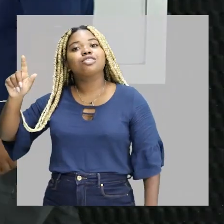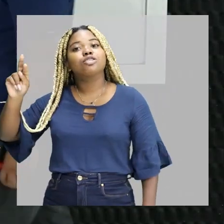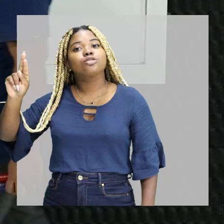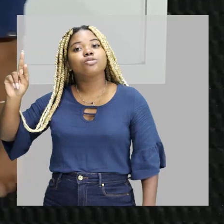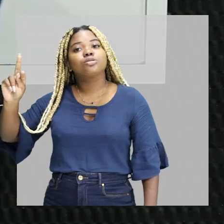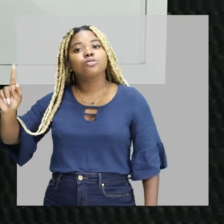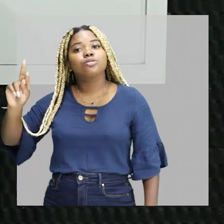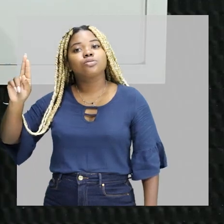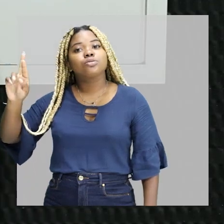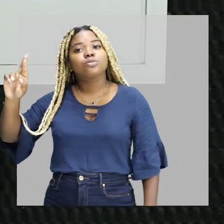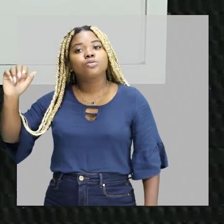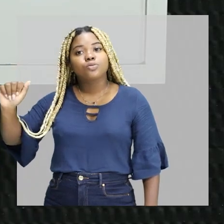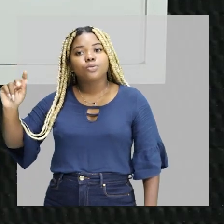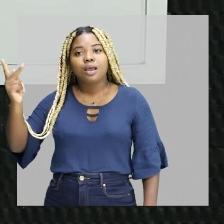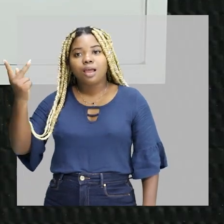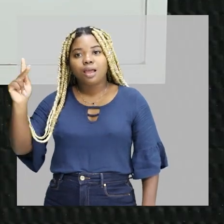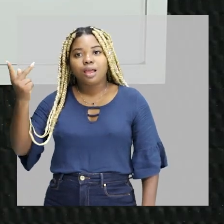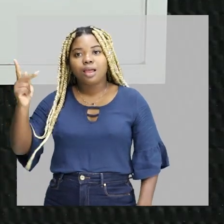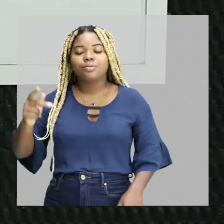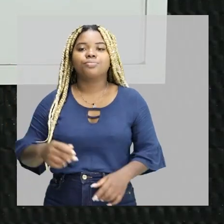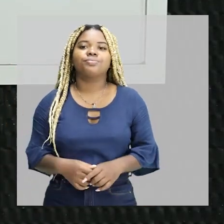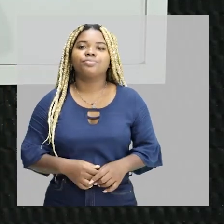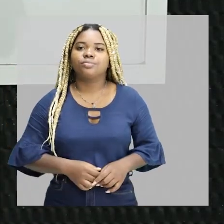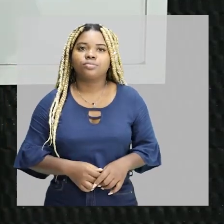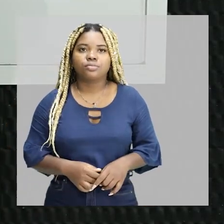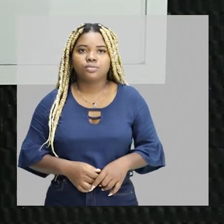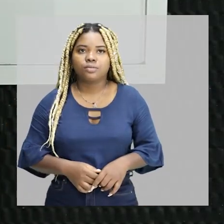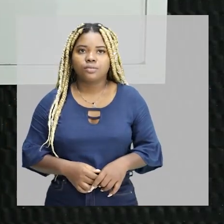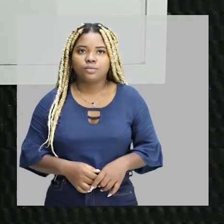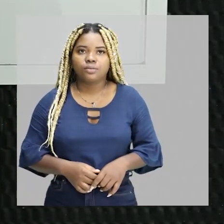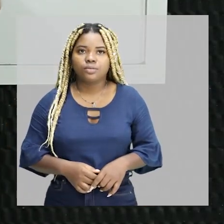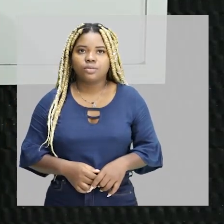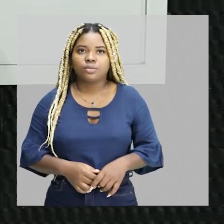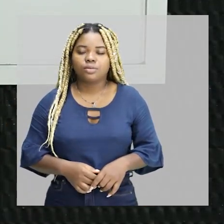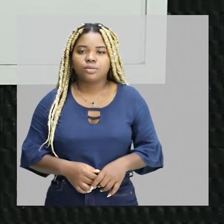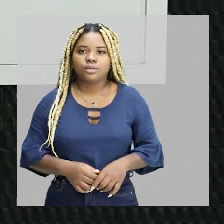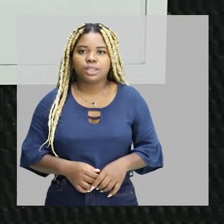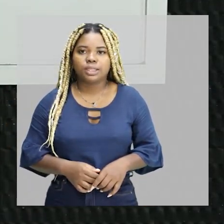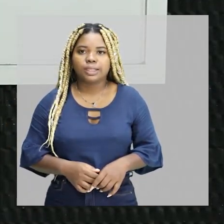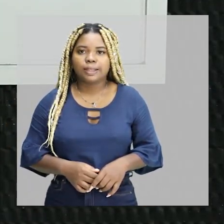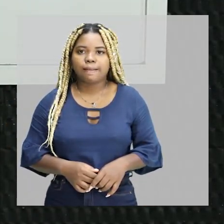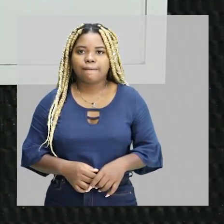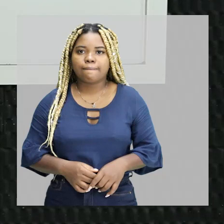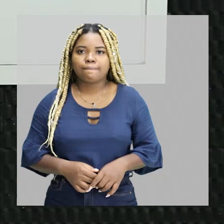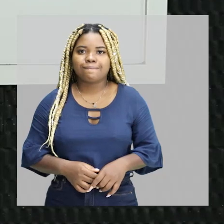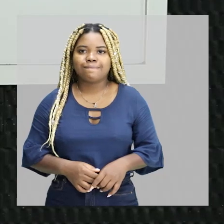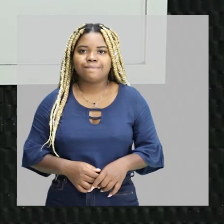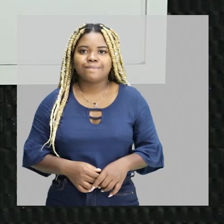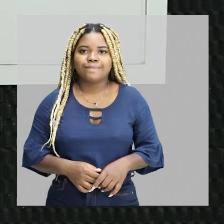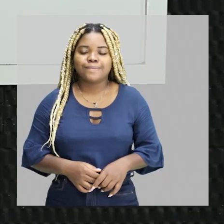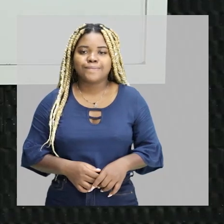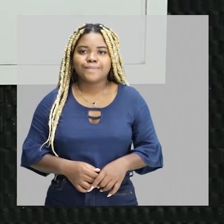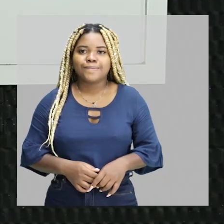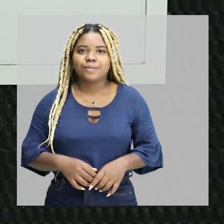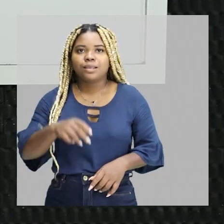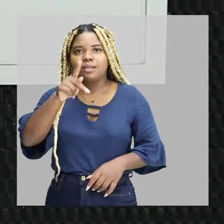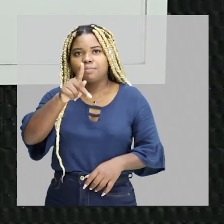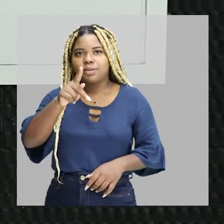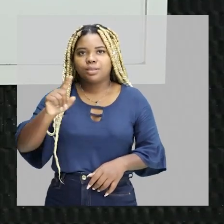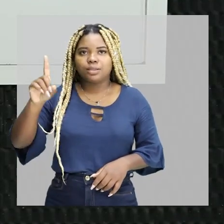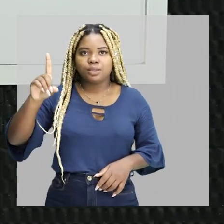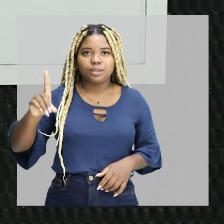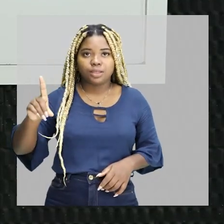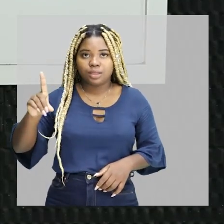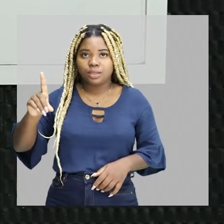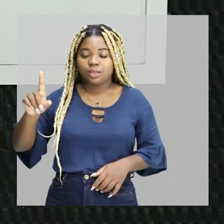gravidade do local, isso quando nós falamos de um recipiente aberto aqui, por exemplo, ó, recipiente aberto, certo? E a altura que nós vamos ter